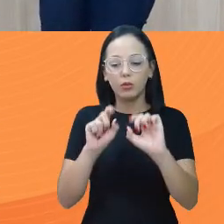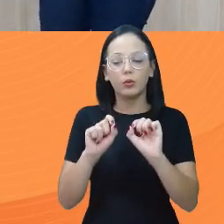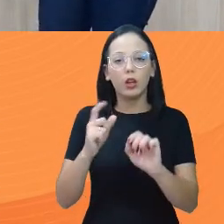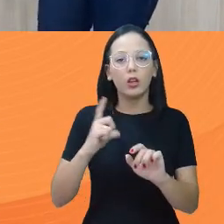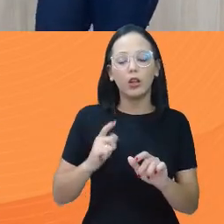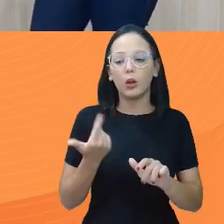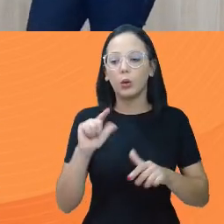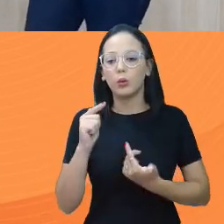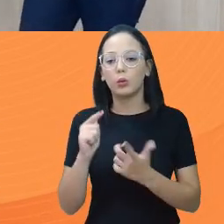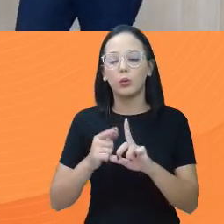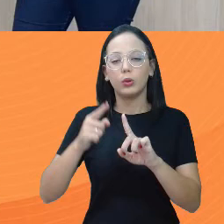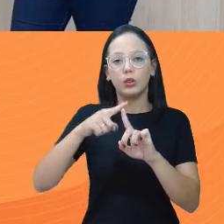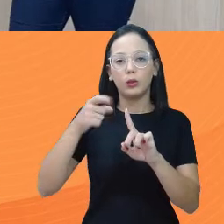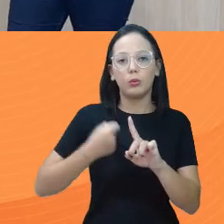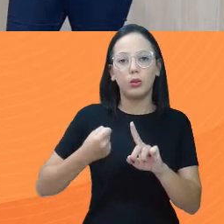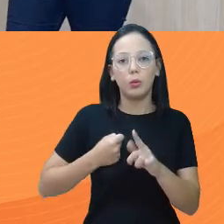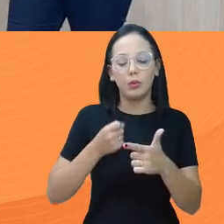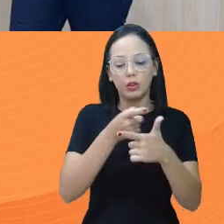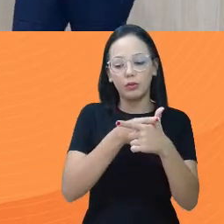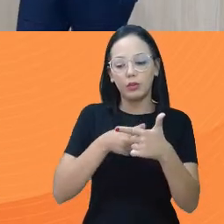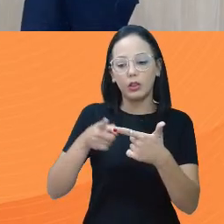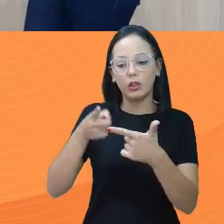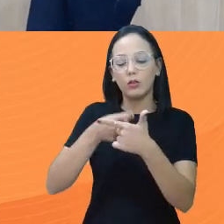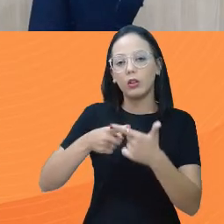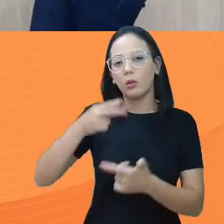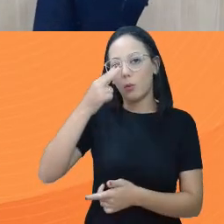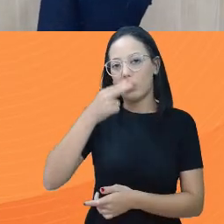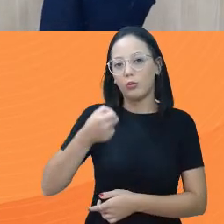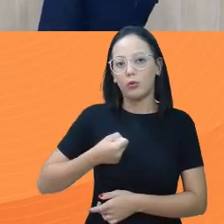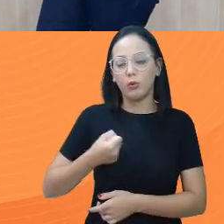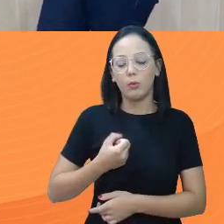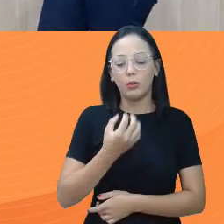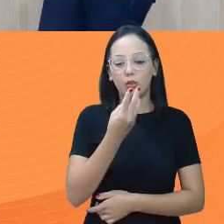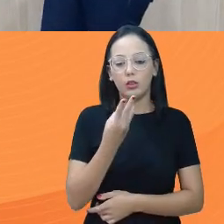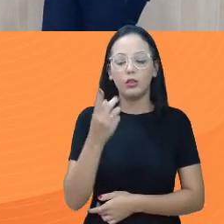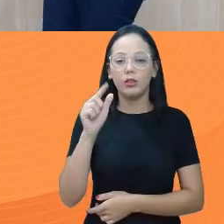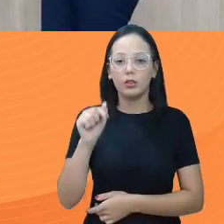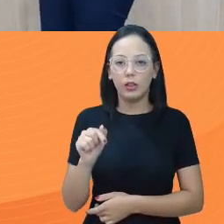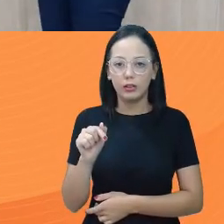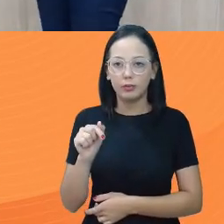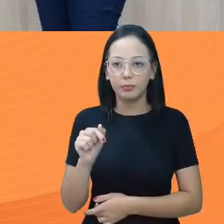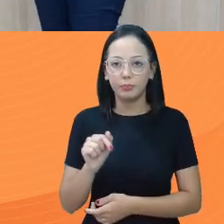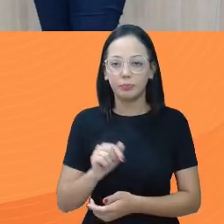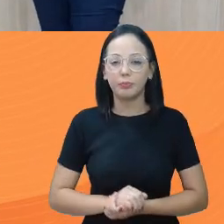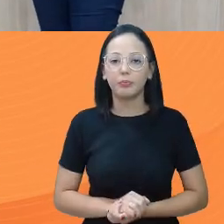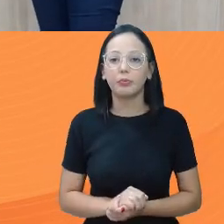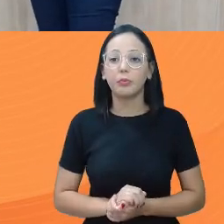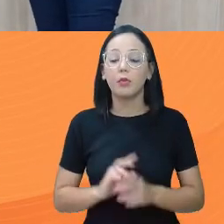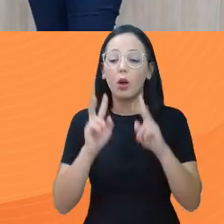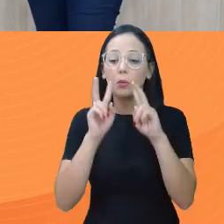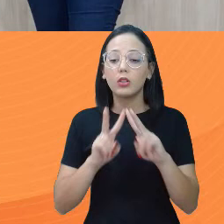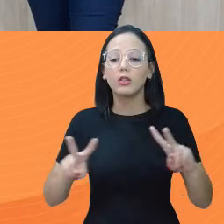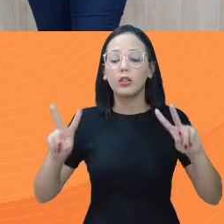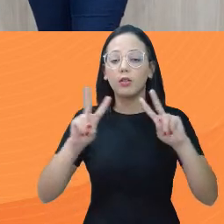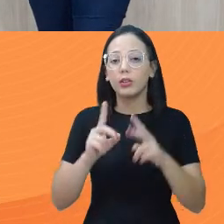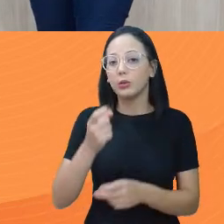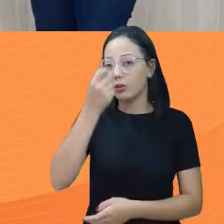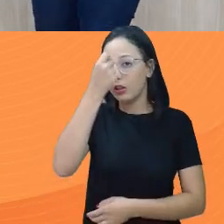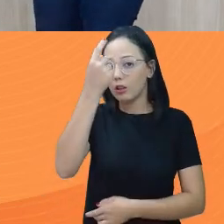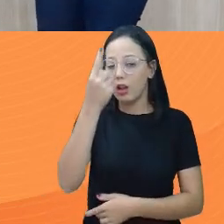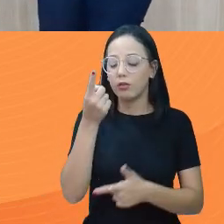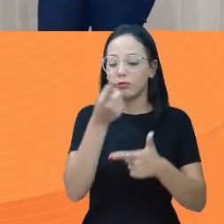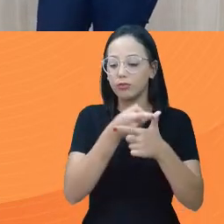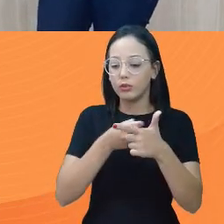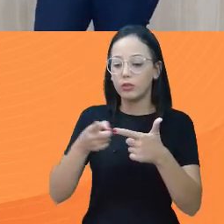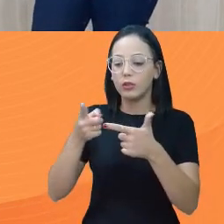outros valores que dividem esse mesmo número, né, o 3 e o 7 ali, tá certo? Observando essa ideia dos divisores, a